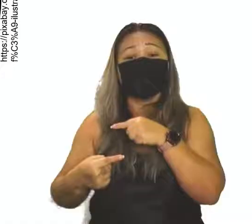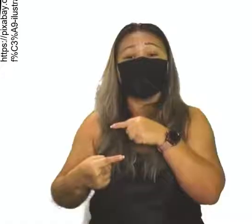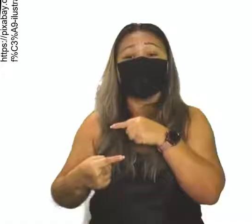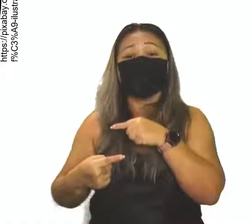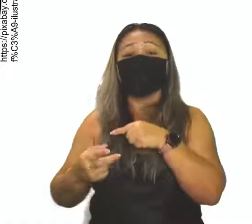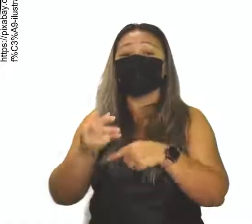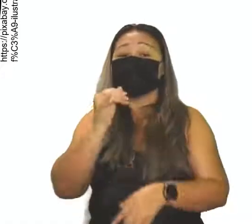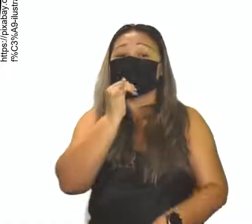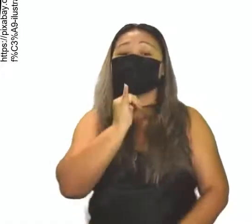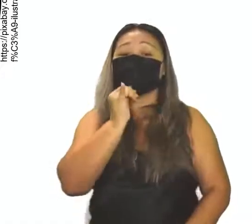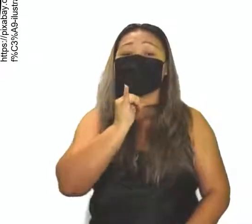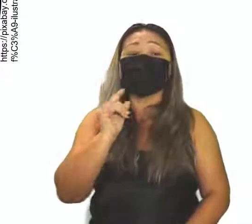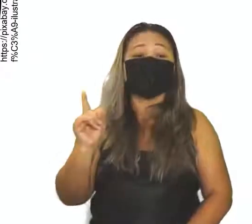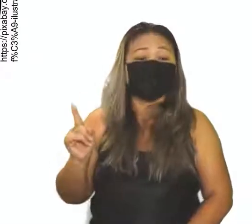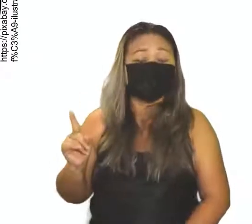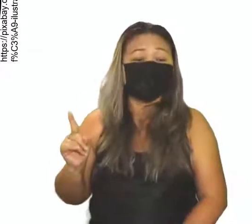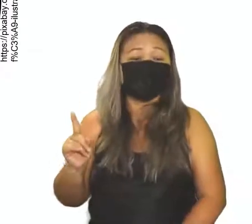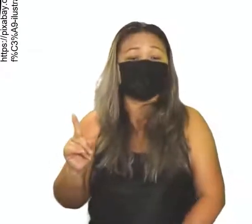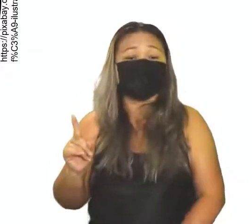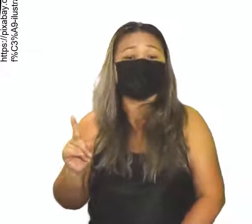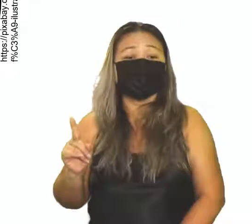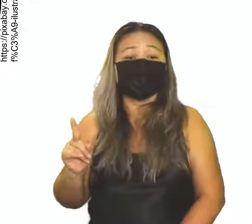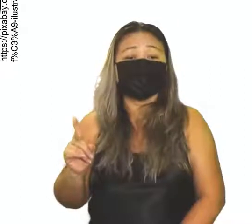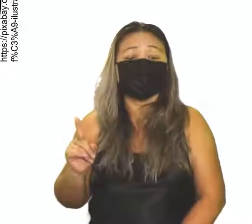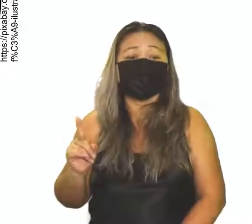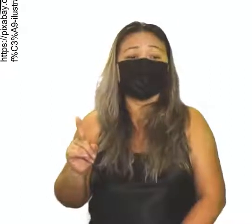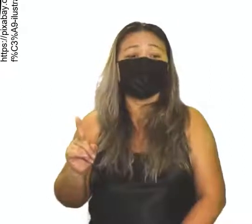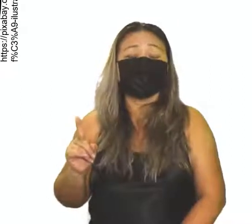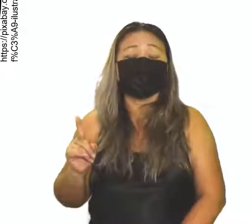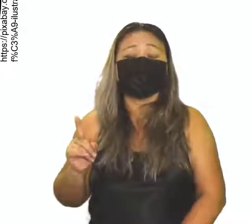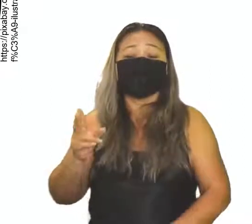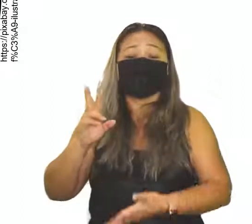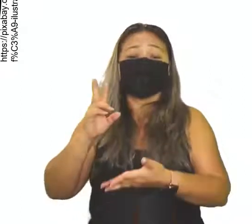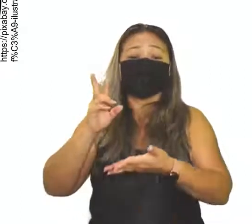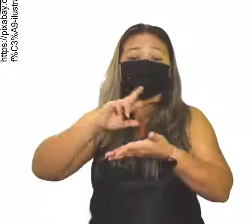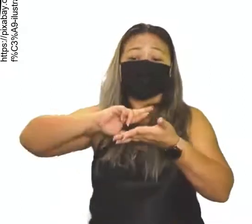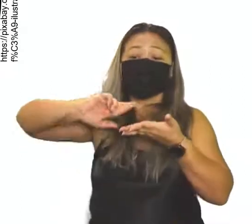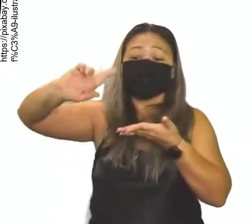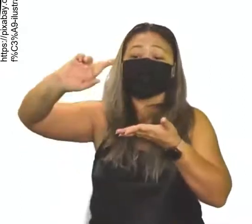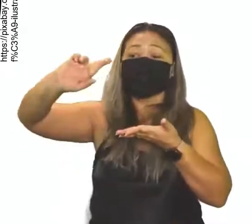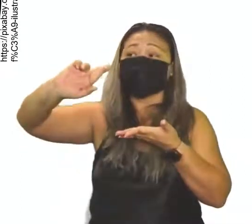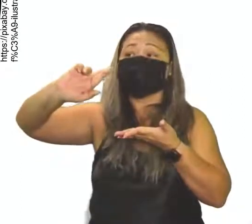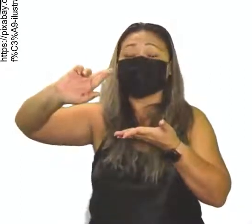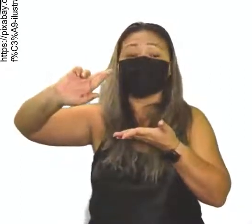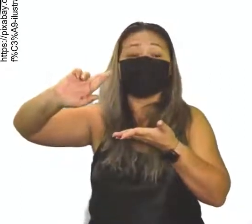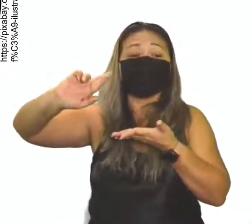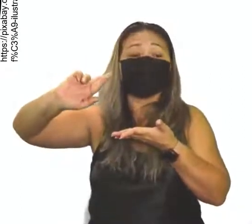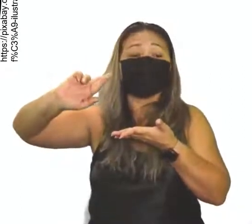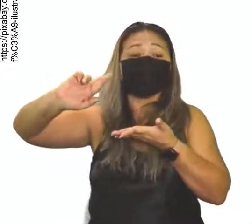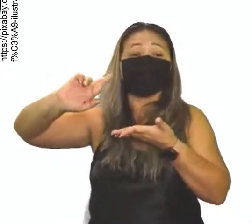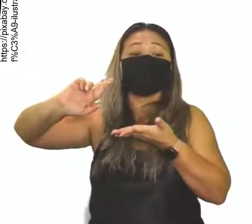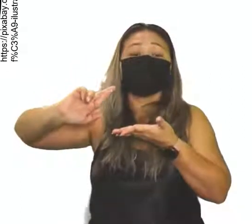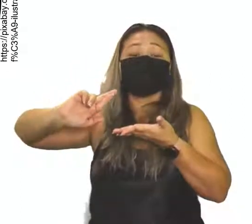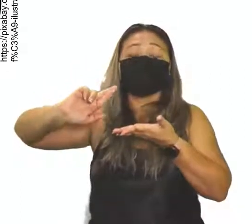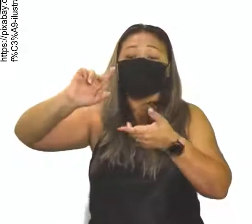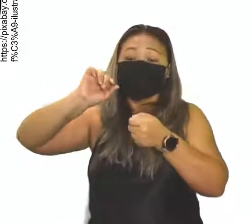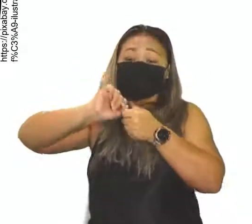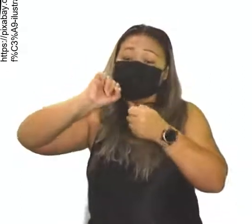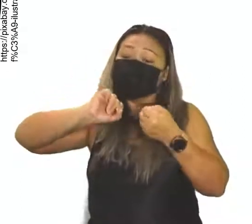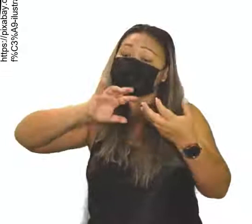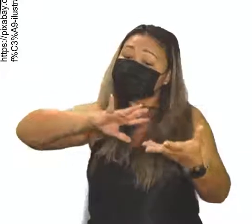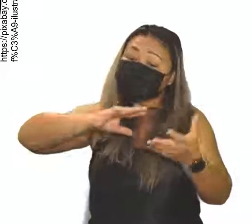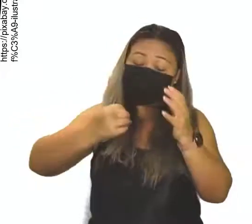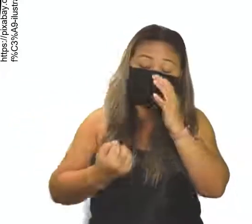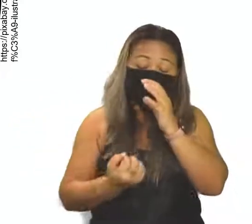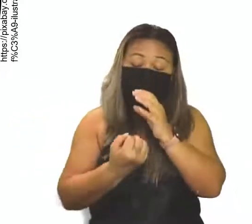Continuando, um exemplo lá de conhecimento religioso. Gente, a criação do mundo por